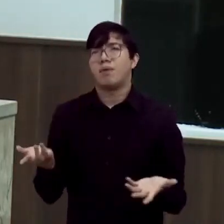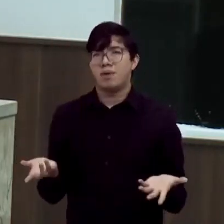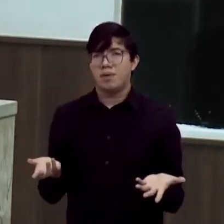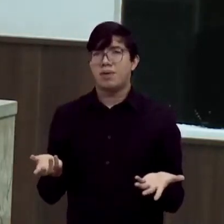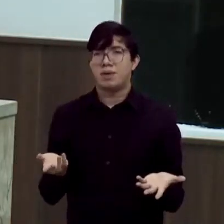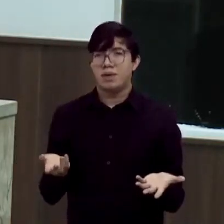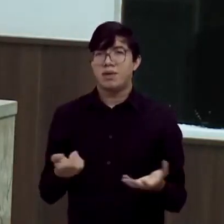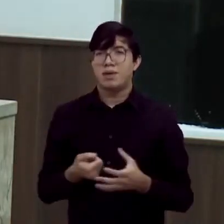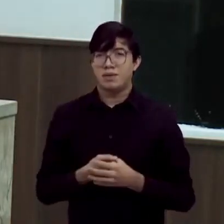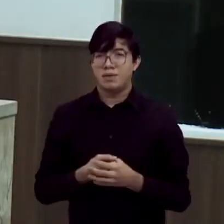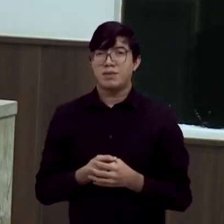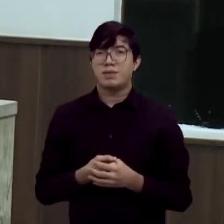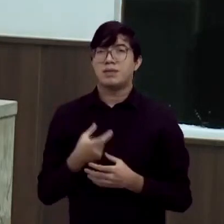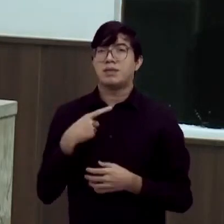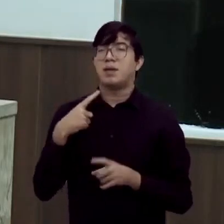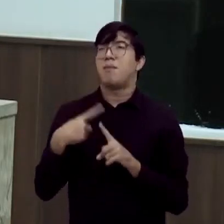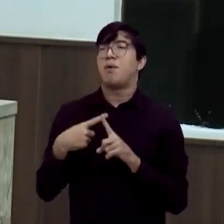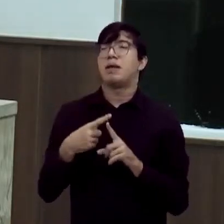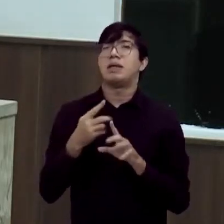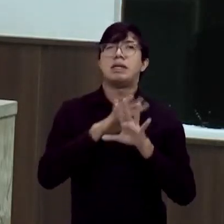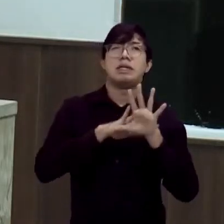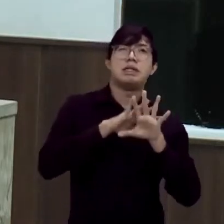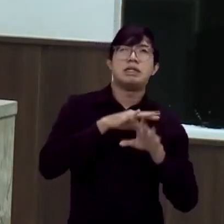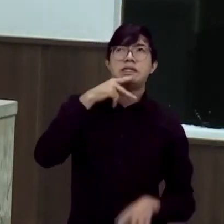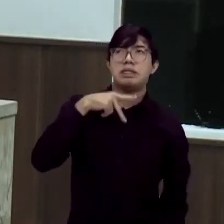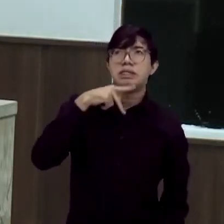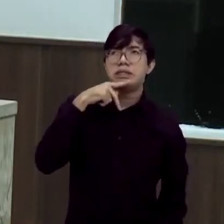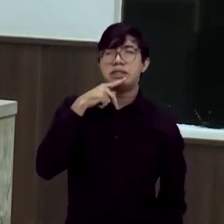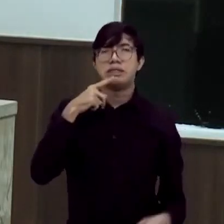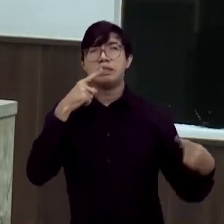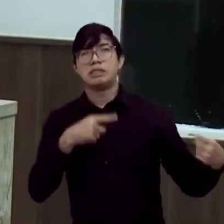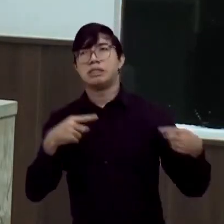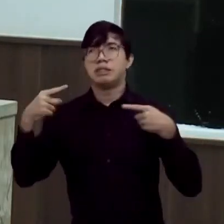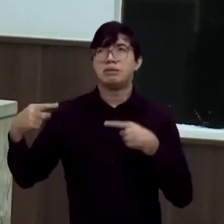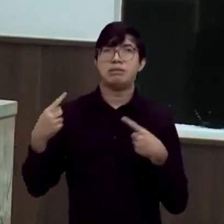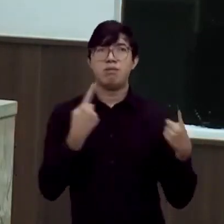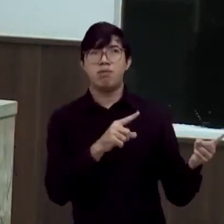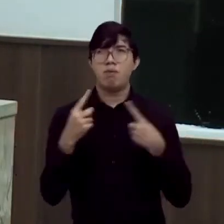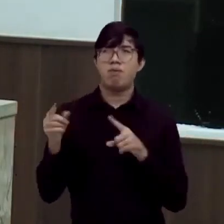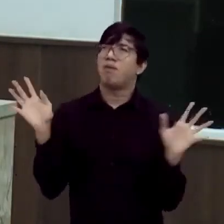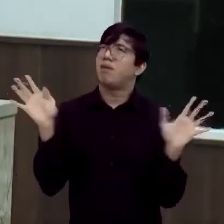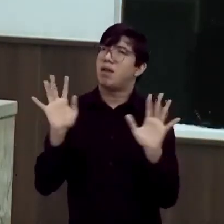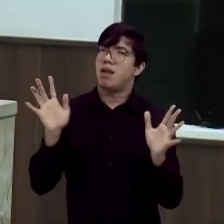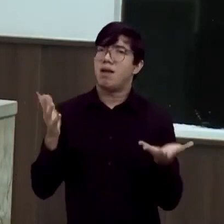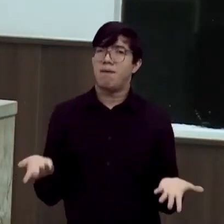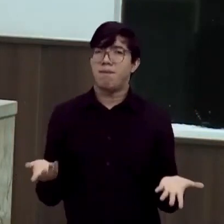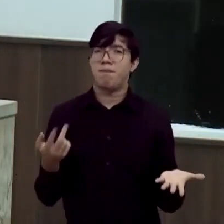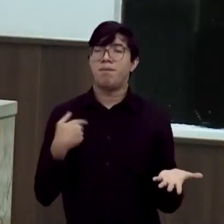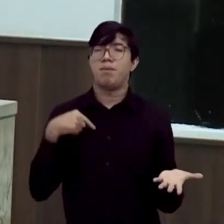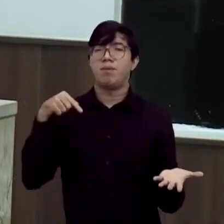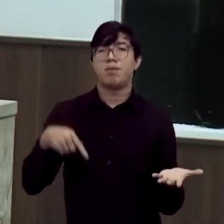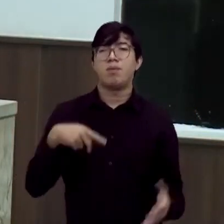vamos querer ideologia partidária dentro do PDT, que não existe, amigo. Nós somos o pior exemplo da história da política do Estado do Ceará.